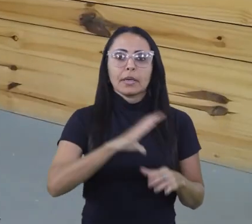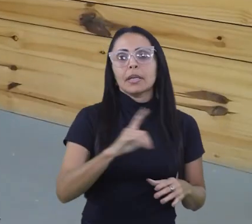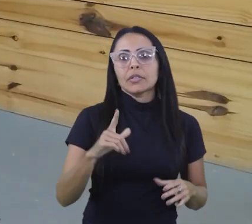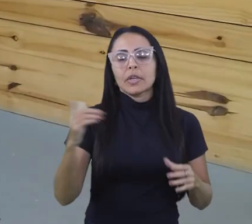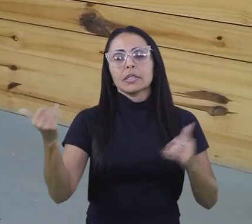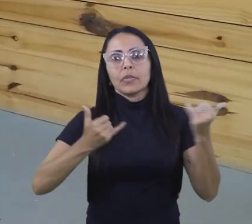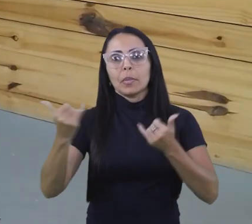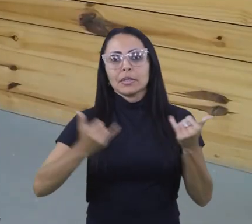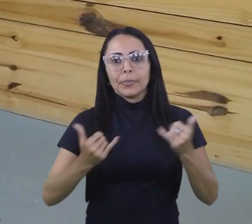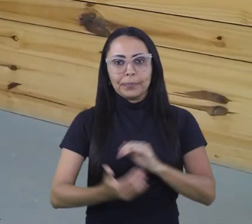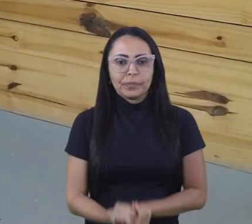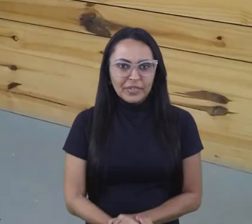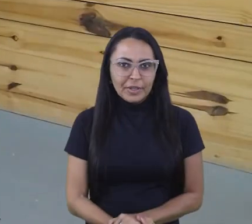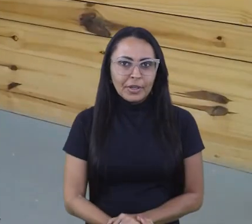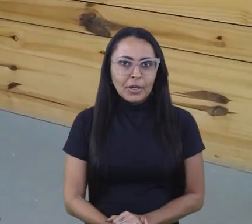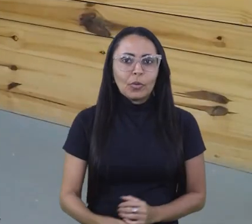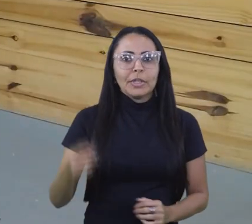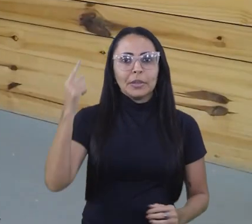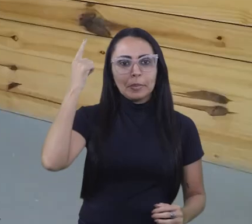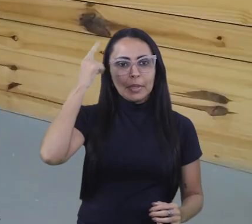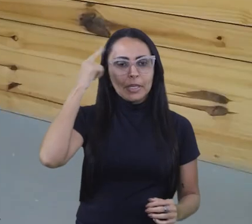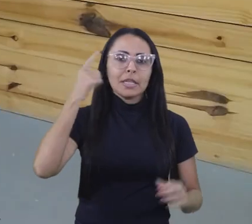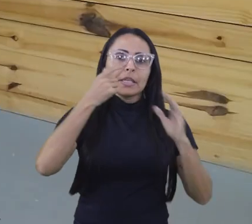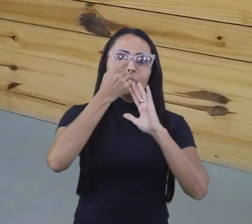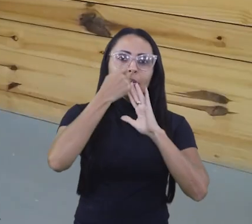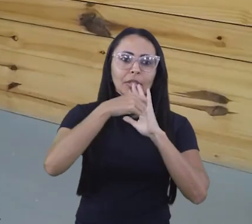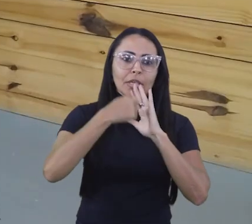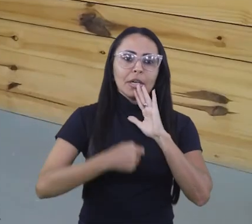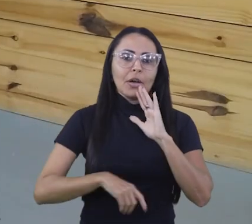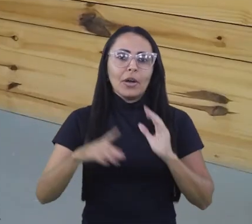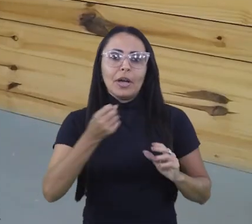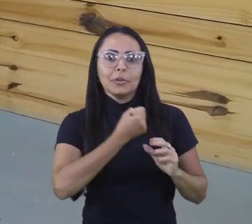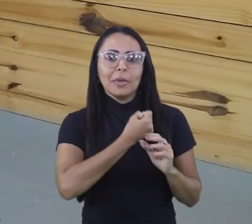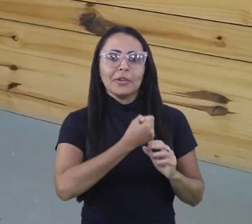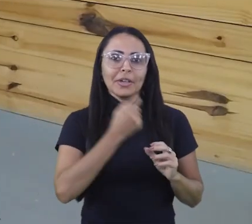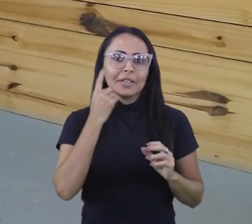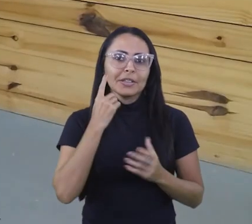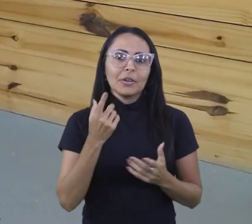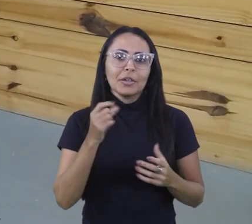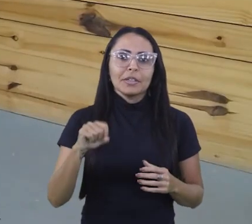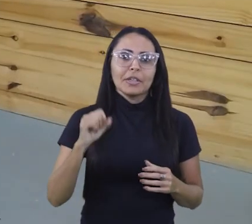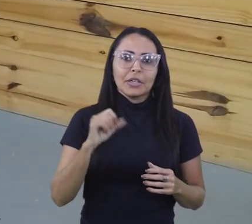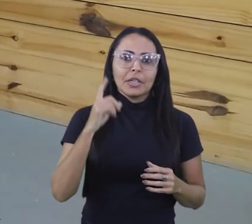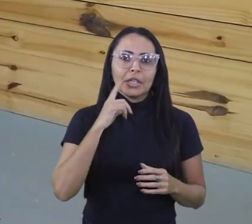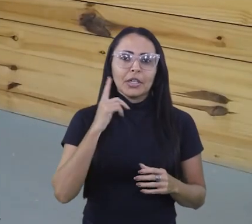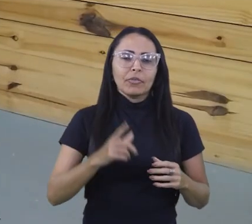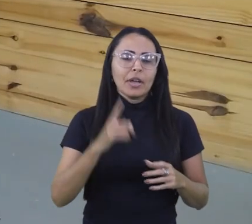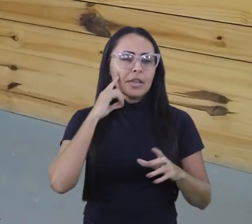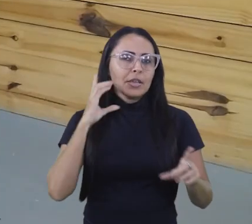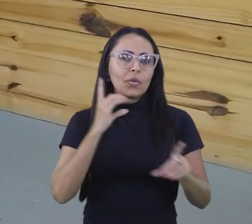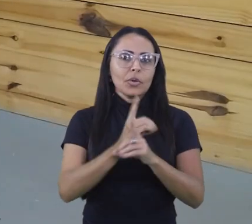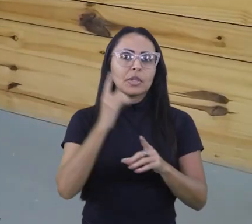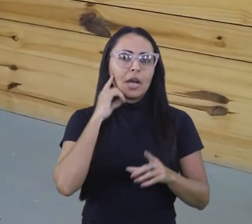essa informação. Então, quando a gente pensa notação, pense aí na numeração, naquele número, né, que vai corresponder àquela área